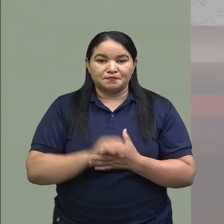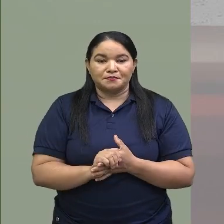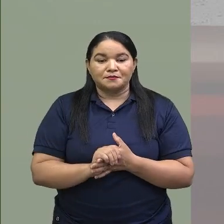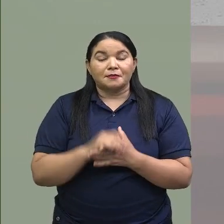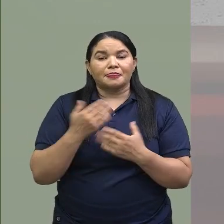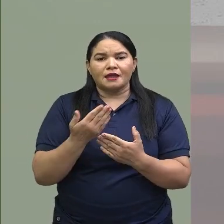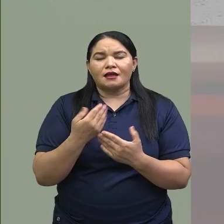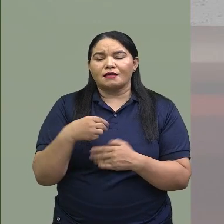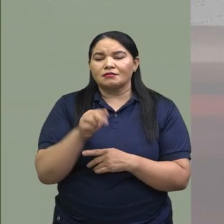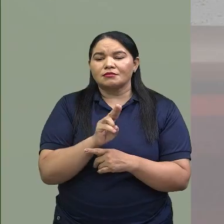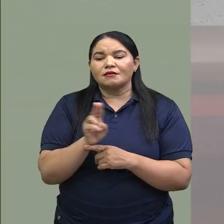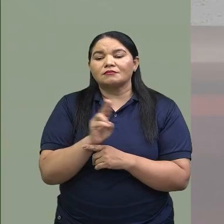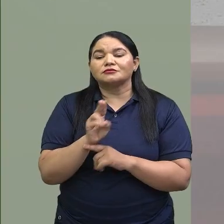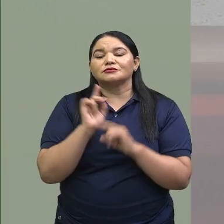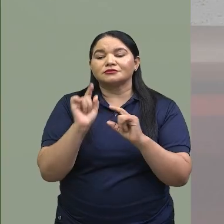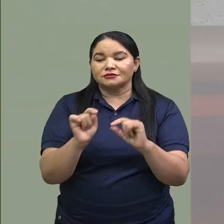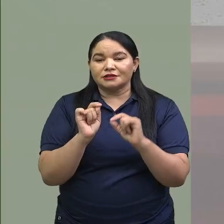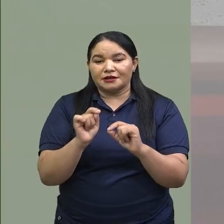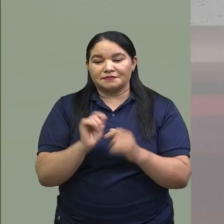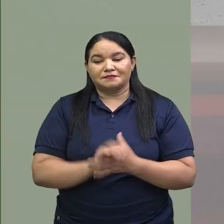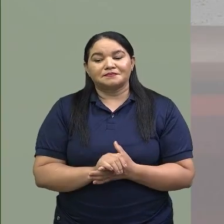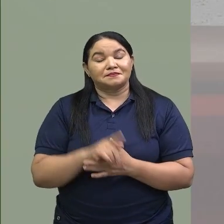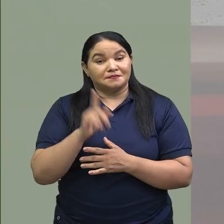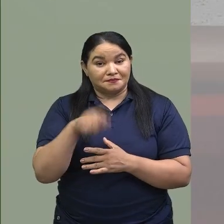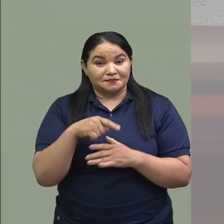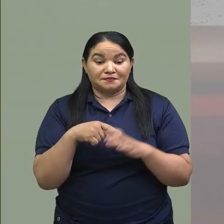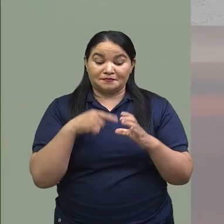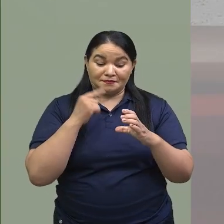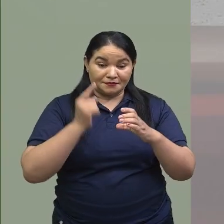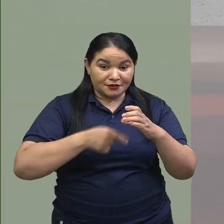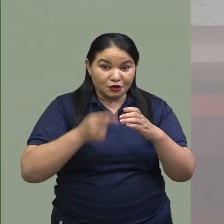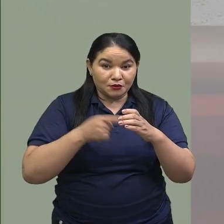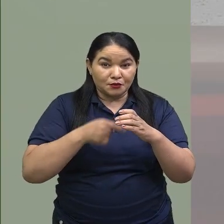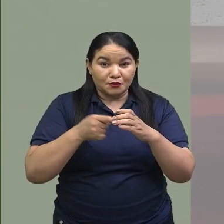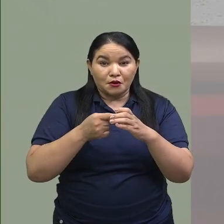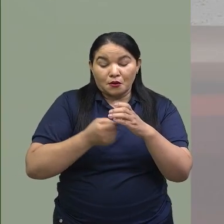são chamadas do seguinte, os geradores e